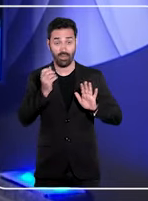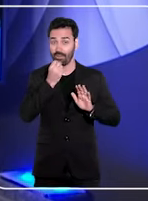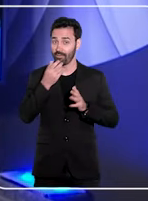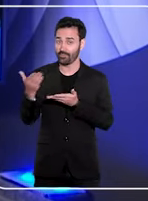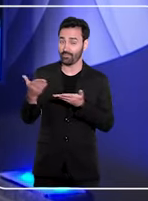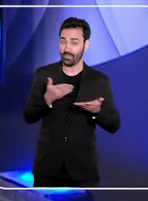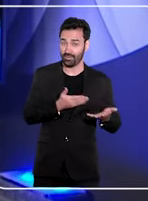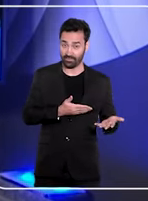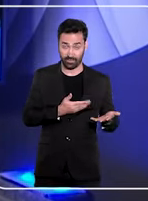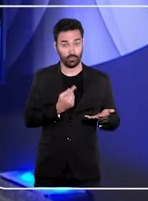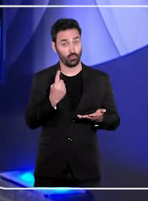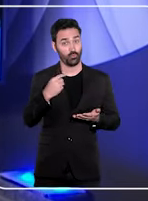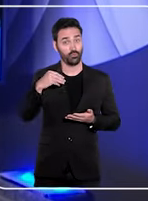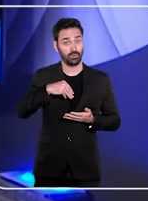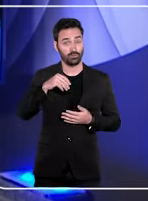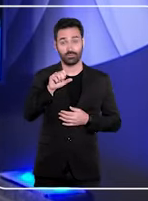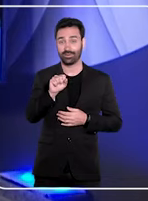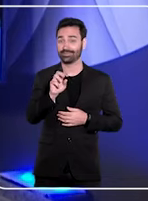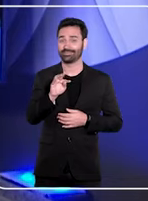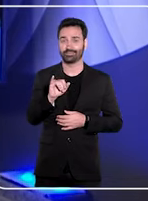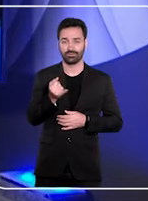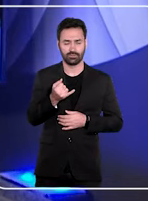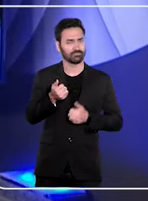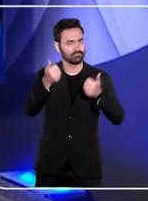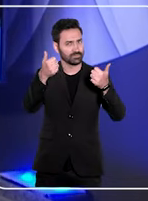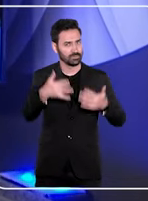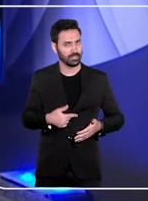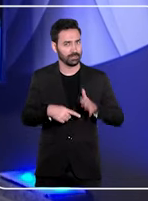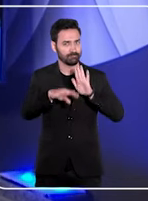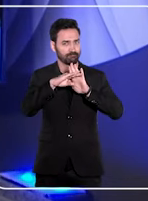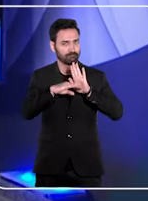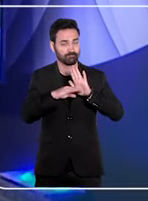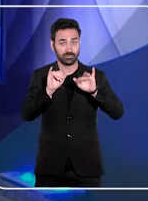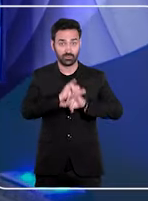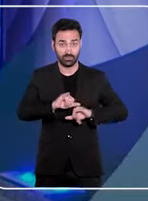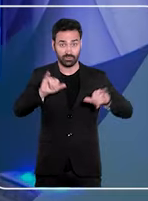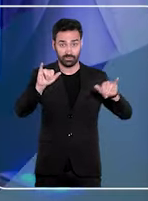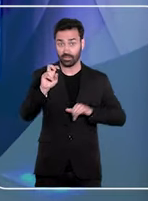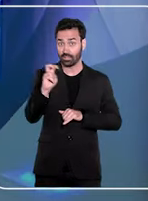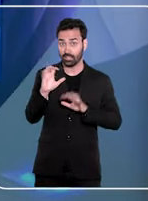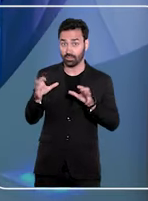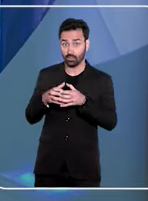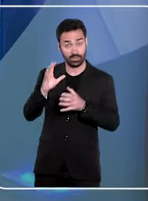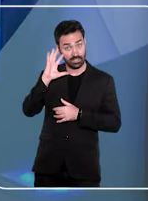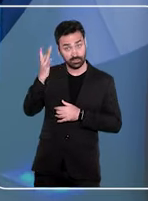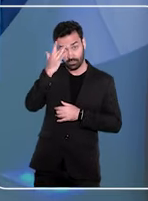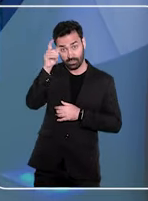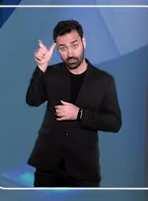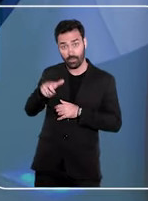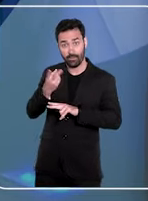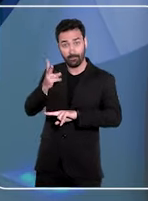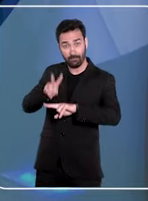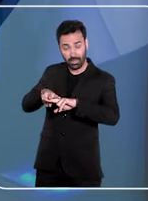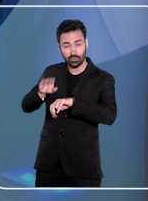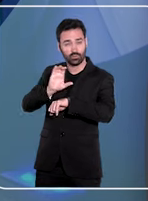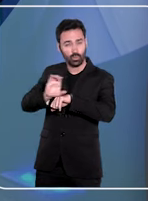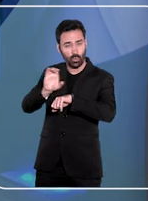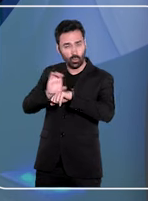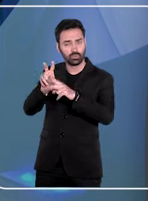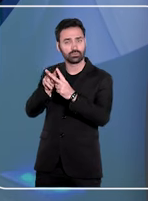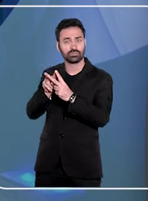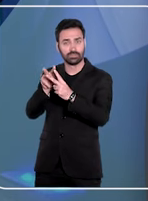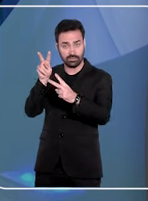Olá, seja bem-vindo ao Minuto STJ. Vamos aos destaques. A quinta turma decidiu que quando um preso faz curso profissionalizante